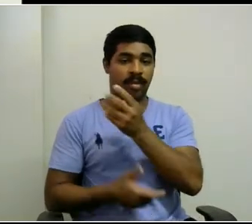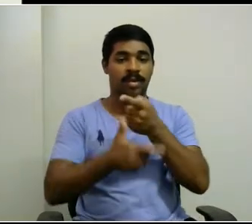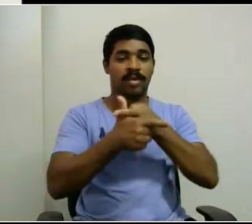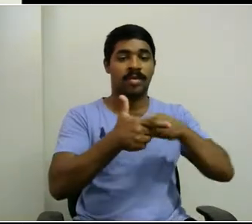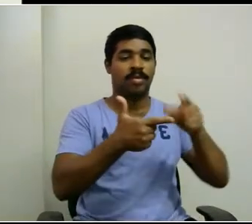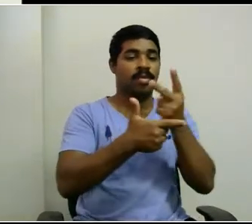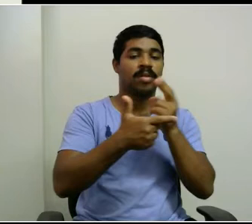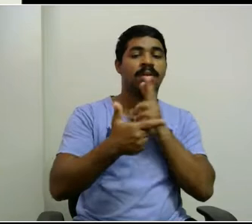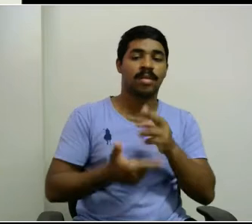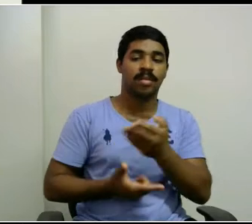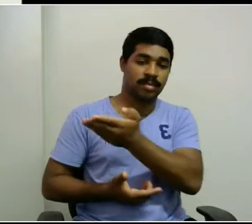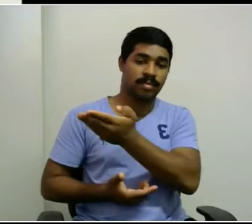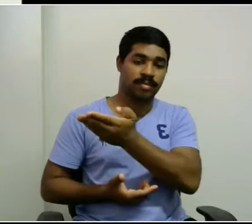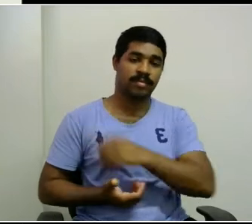aqui, ó,